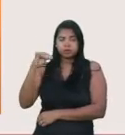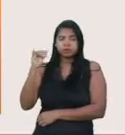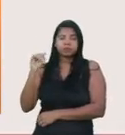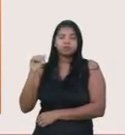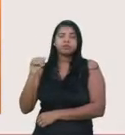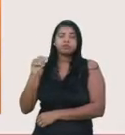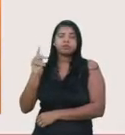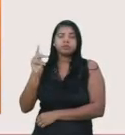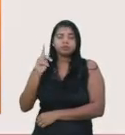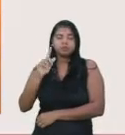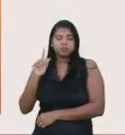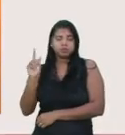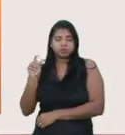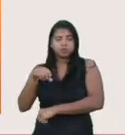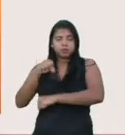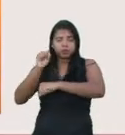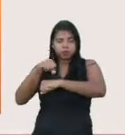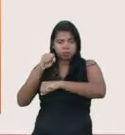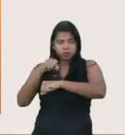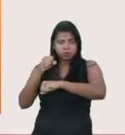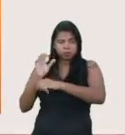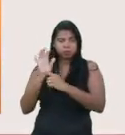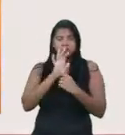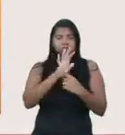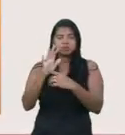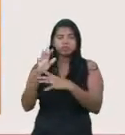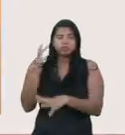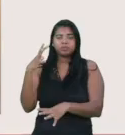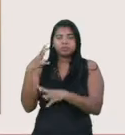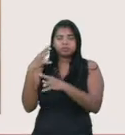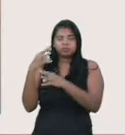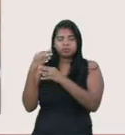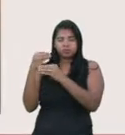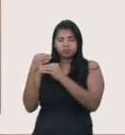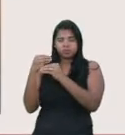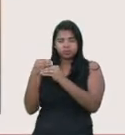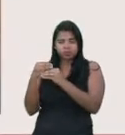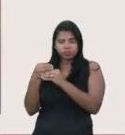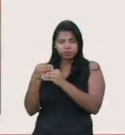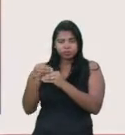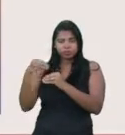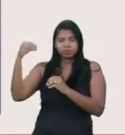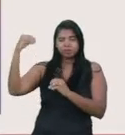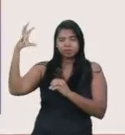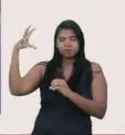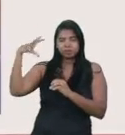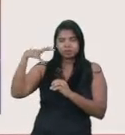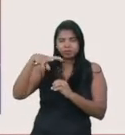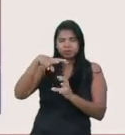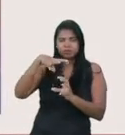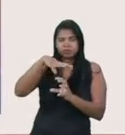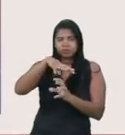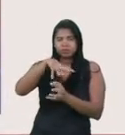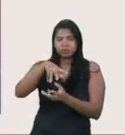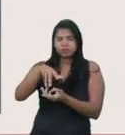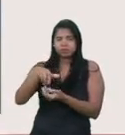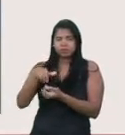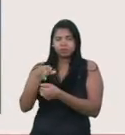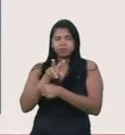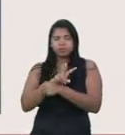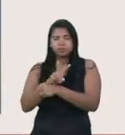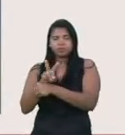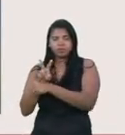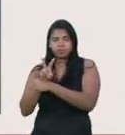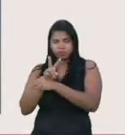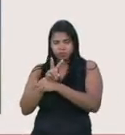essa radiação cósmica, ao adentrar na região próxima da Terra, ela seja protegida por esse escudo que é